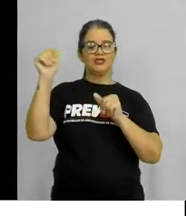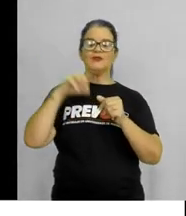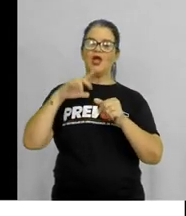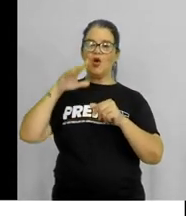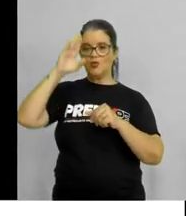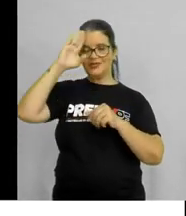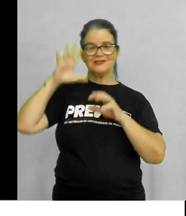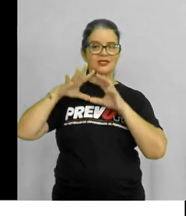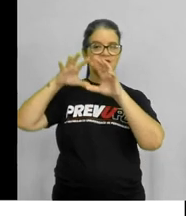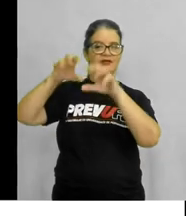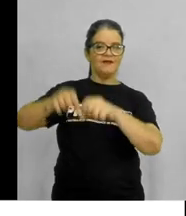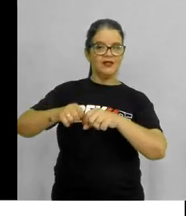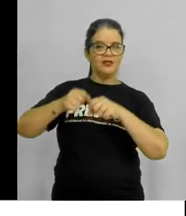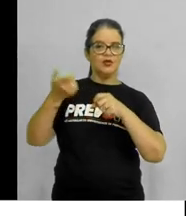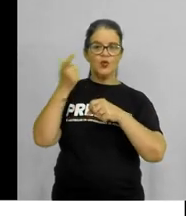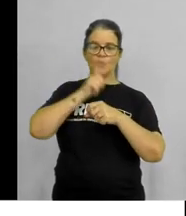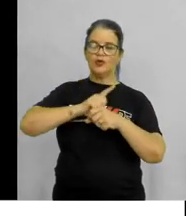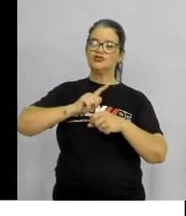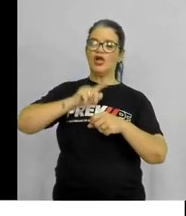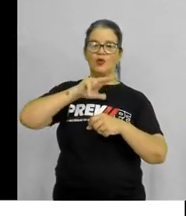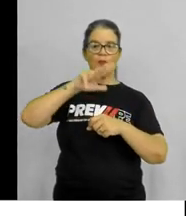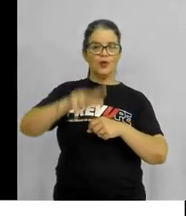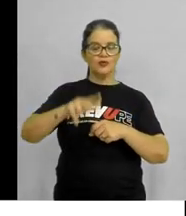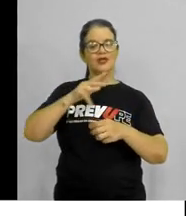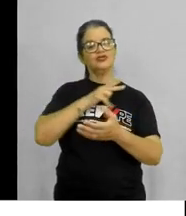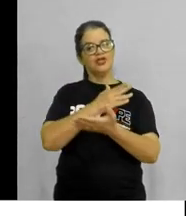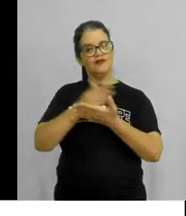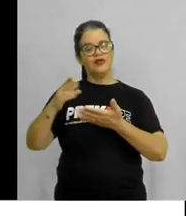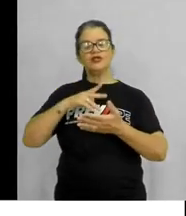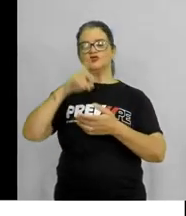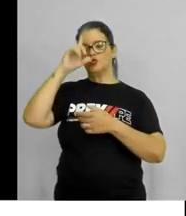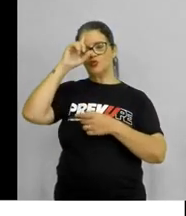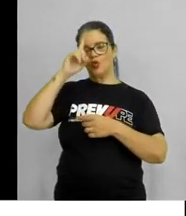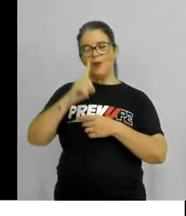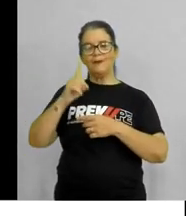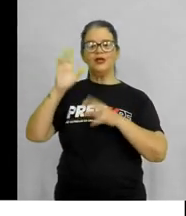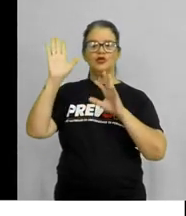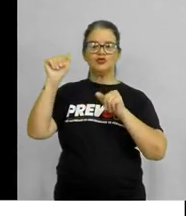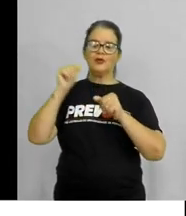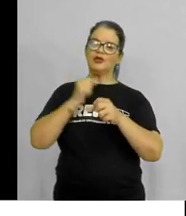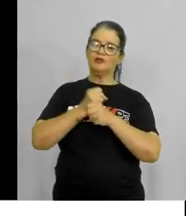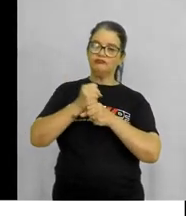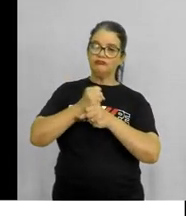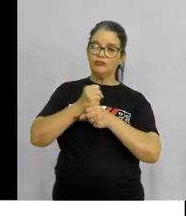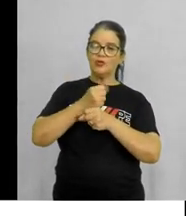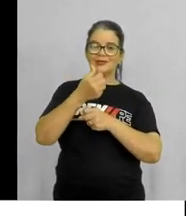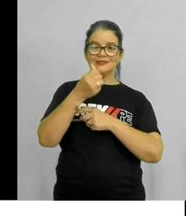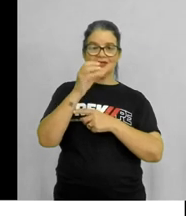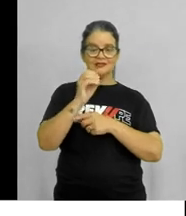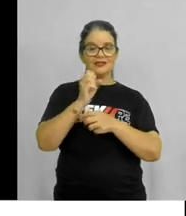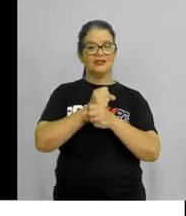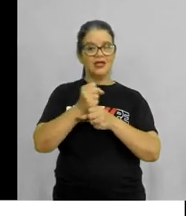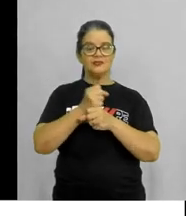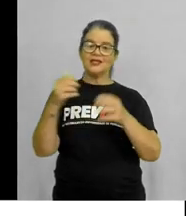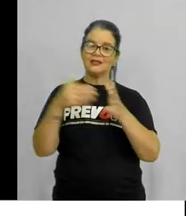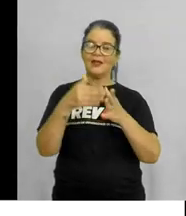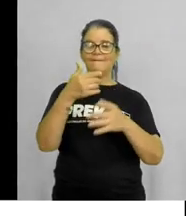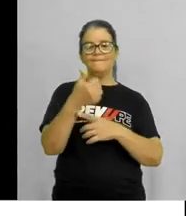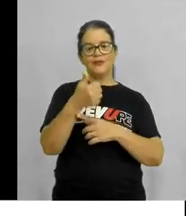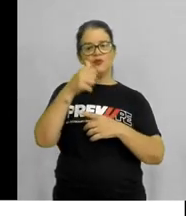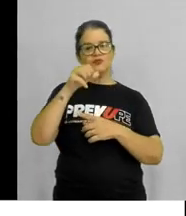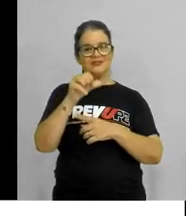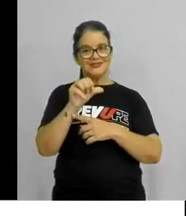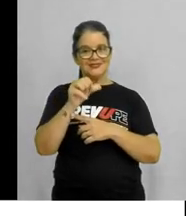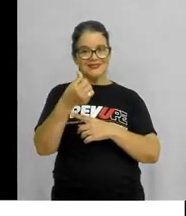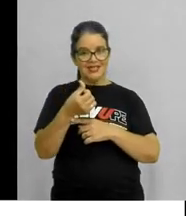e conquistaram Portugal com isso teve início o domínio espanhol que se estende por 60 anos até 16